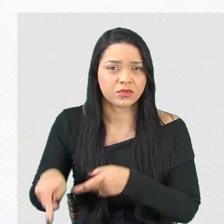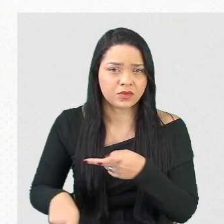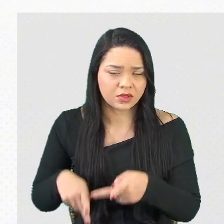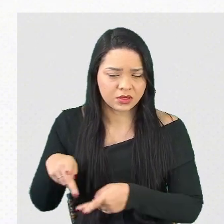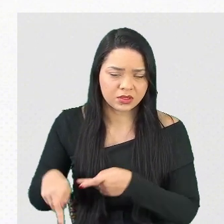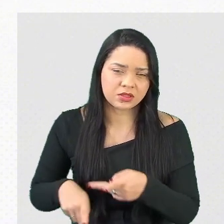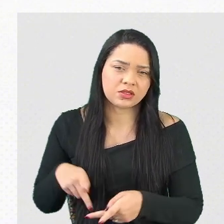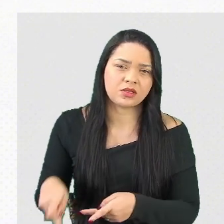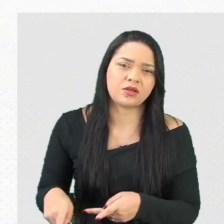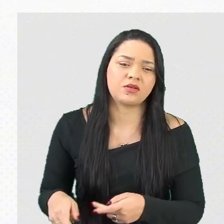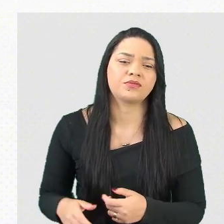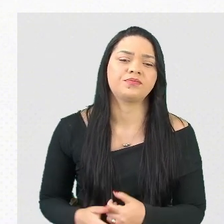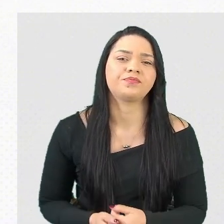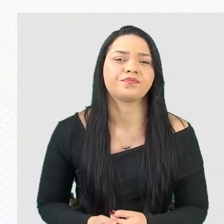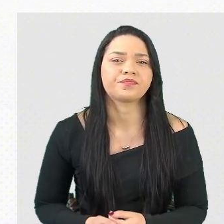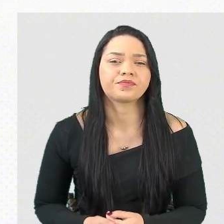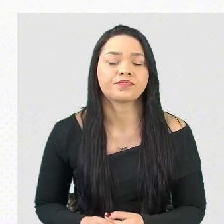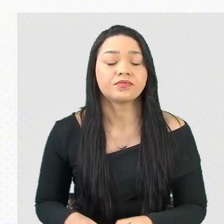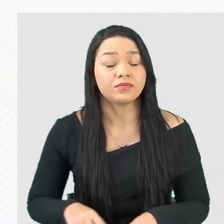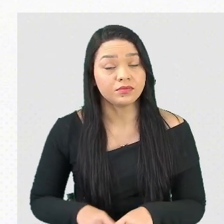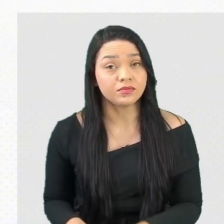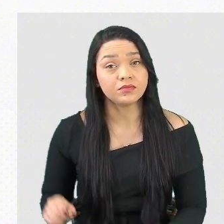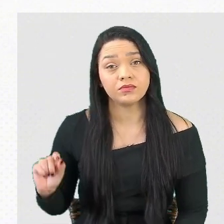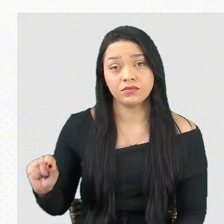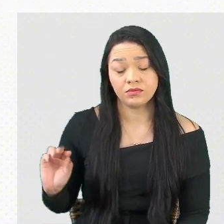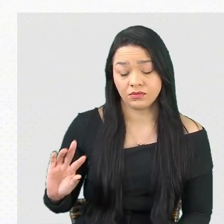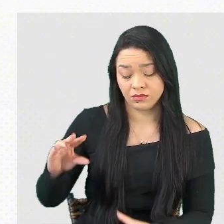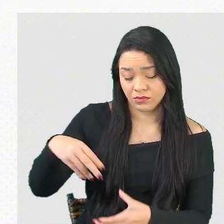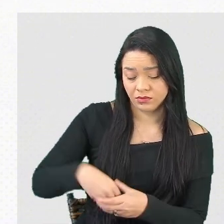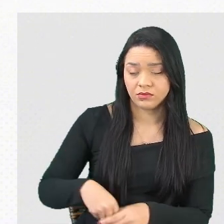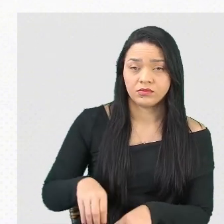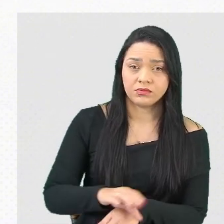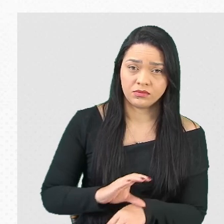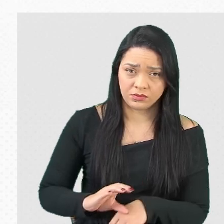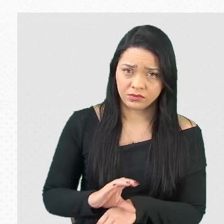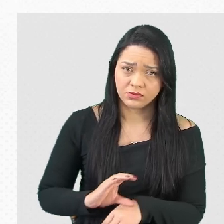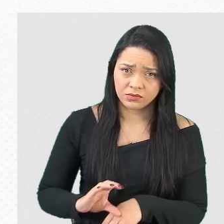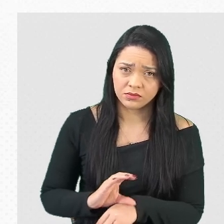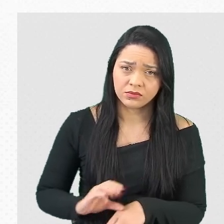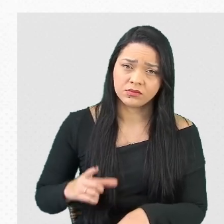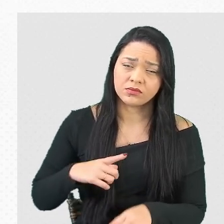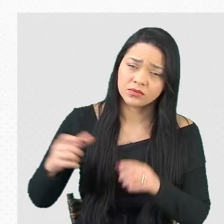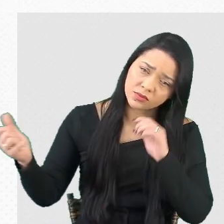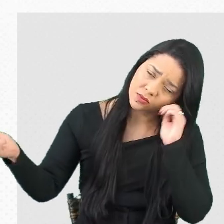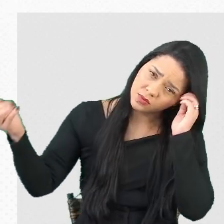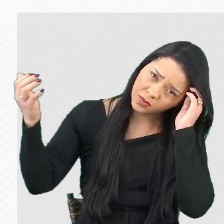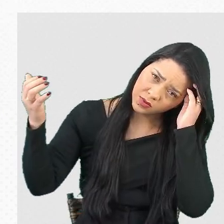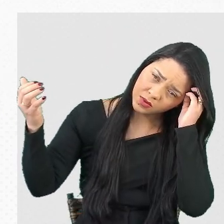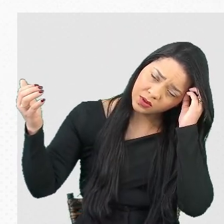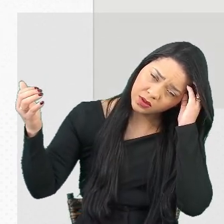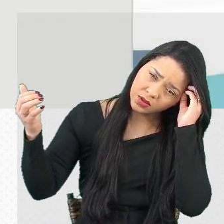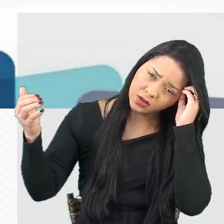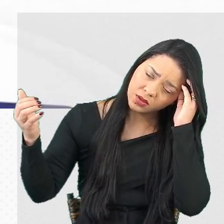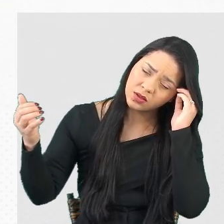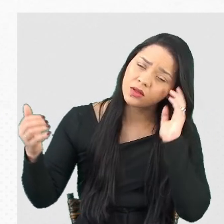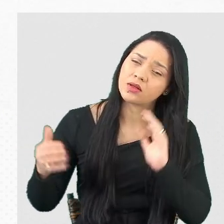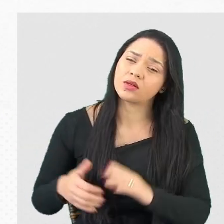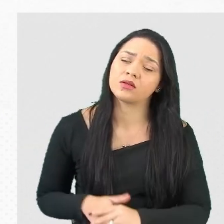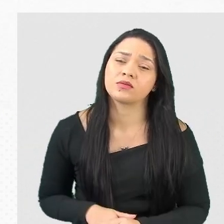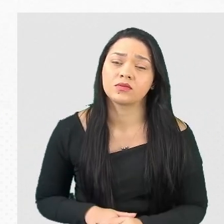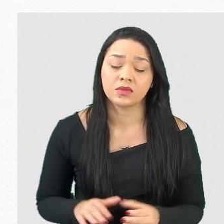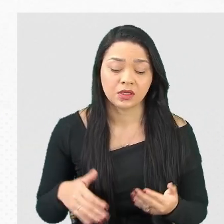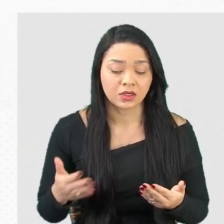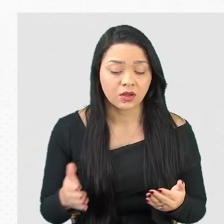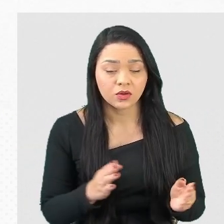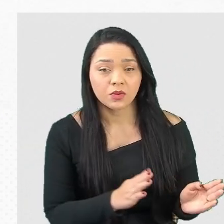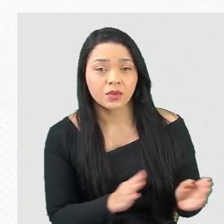está a um passo da rua. Mas ambos estão dentro da constituição, né, do iluminismo, das ideias iluministas. Então, no